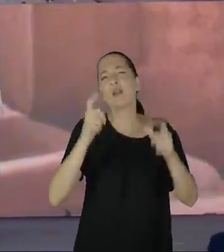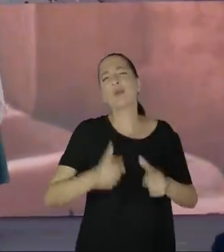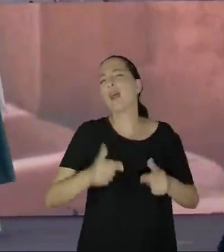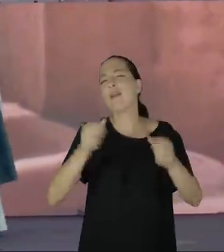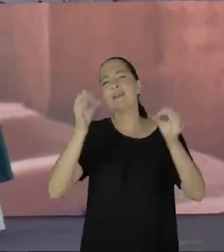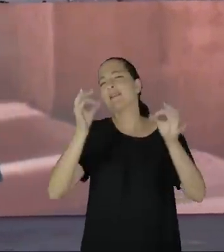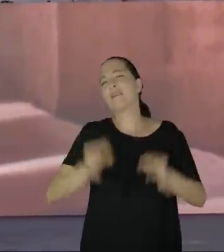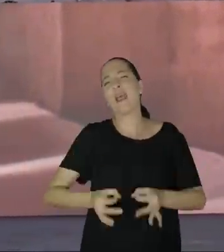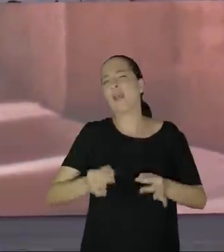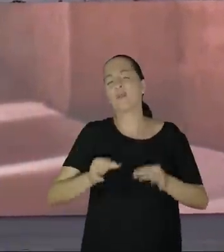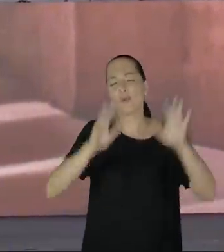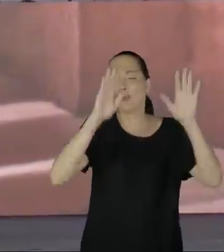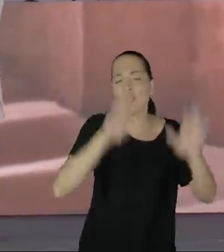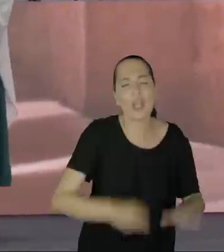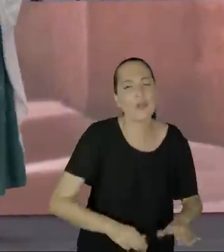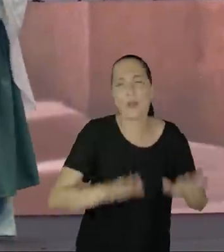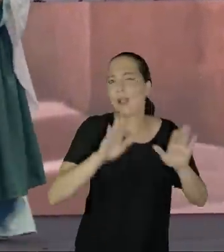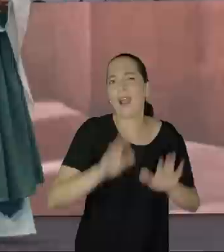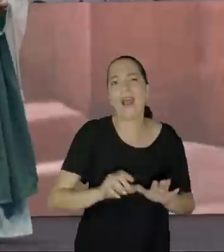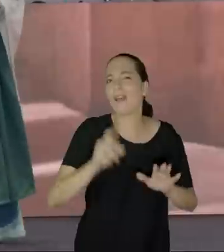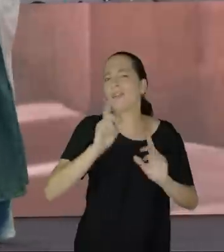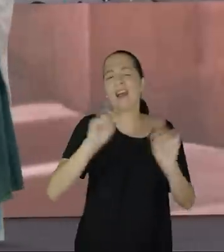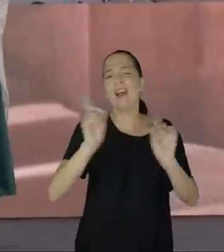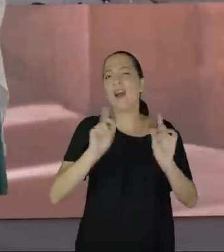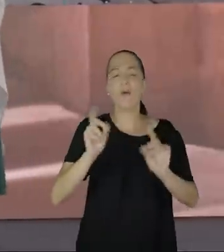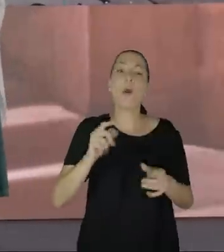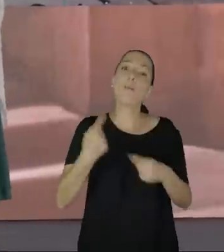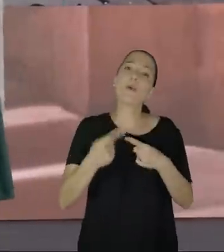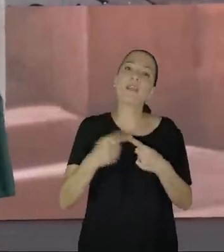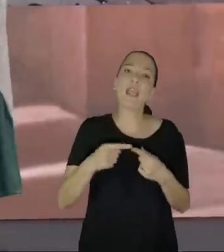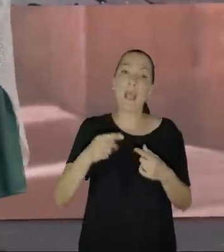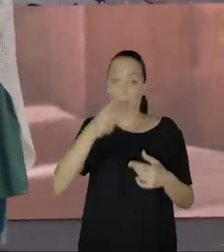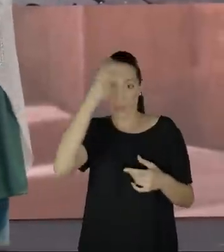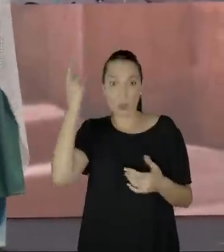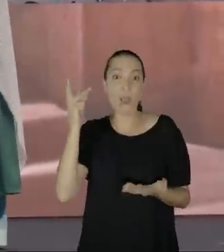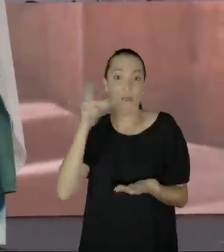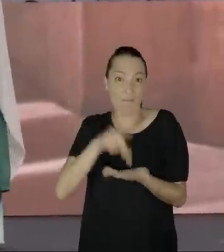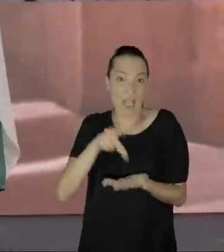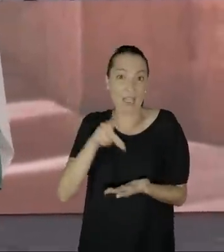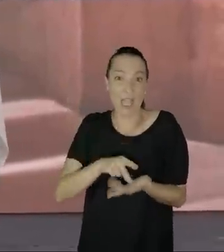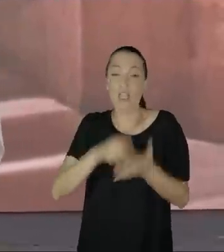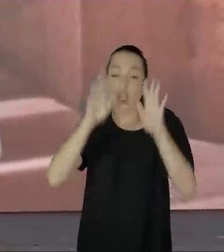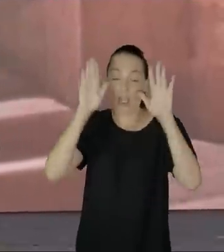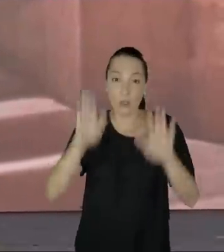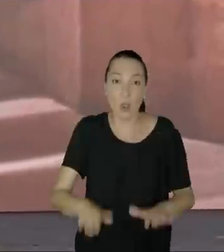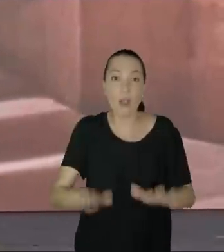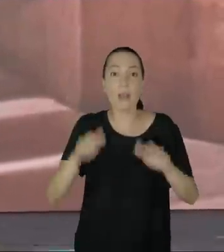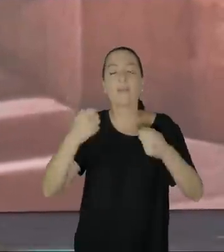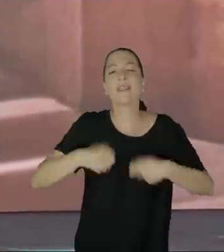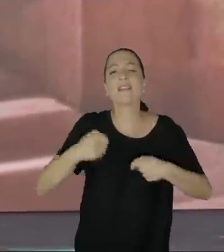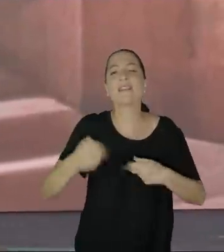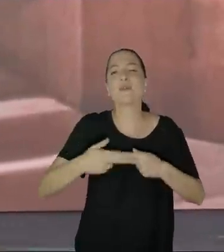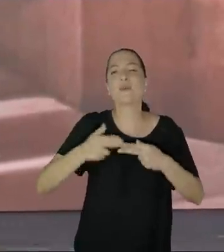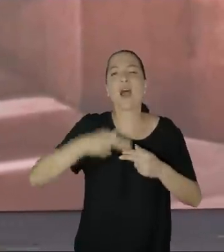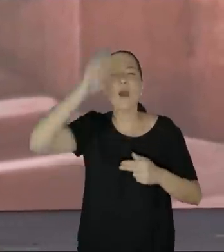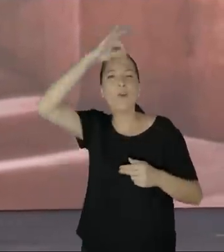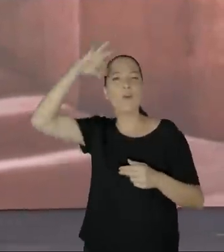já é, em que os verdadeiros adoradores hão de adorar o Pai em espírito e em